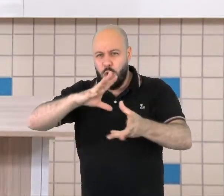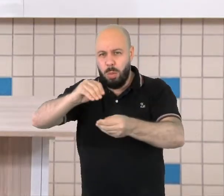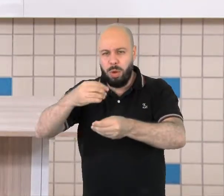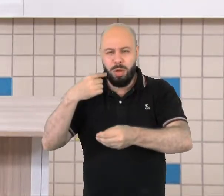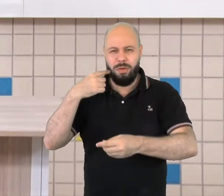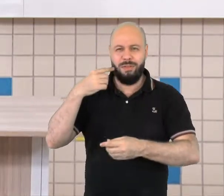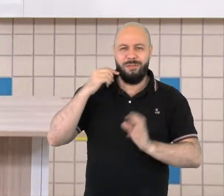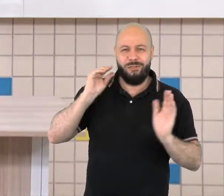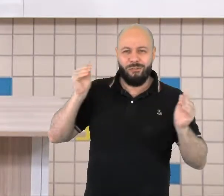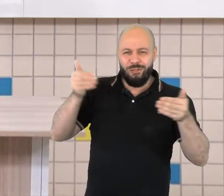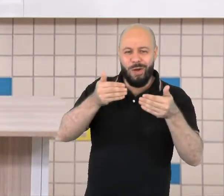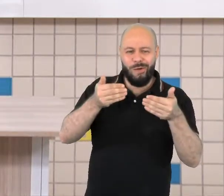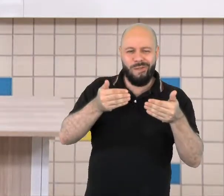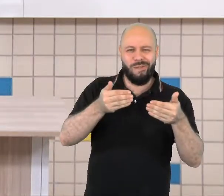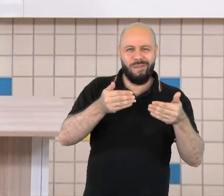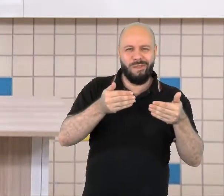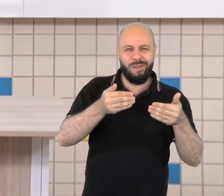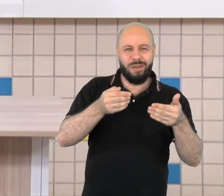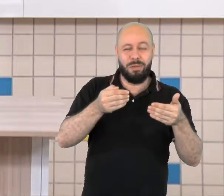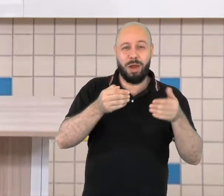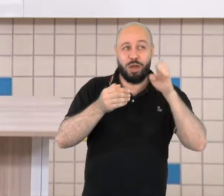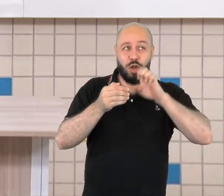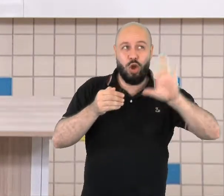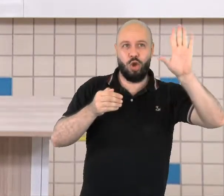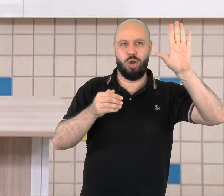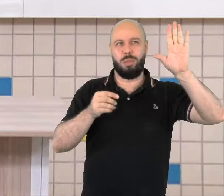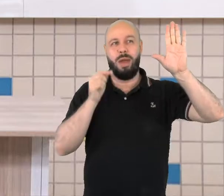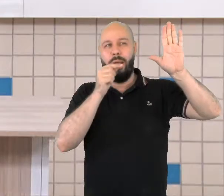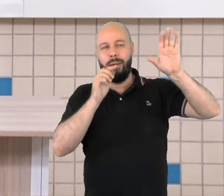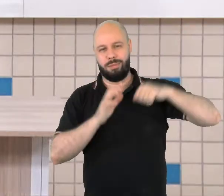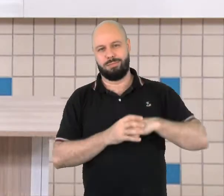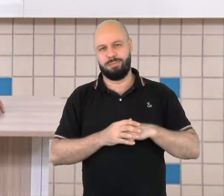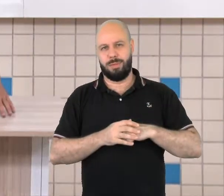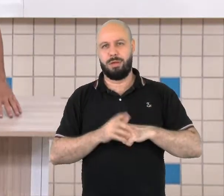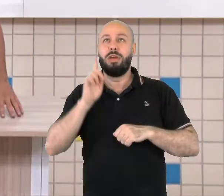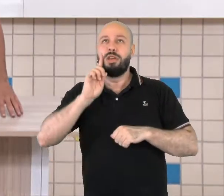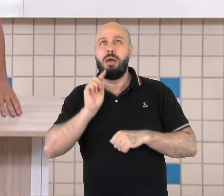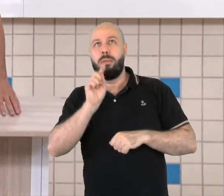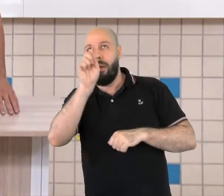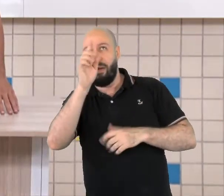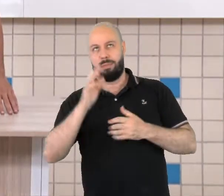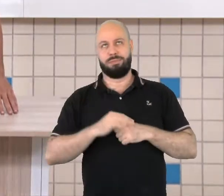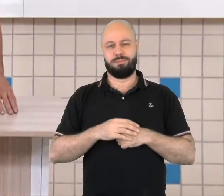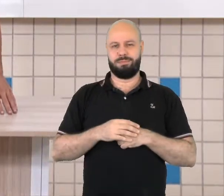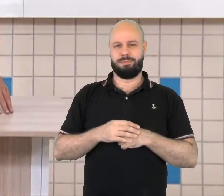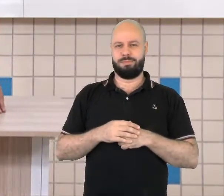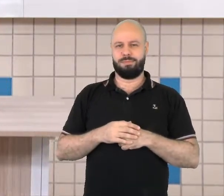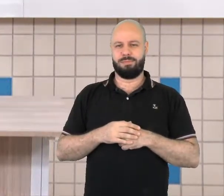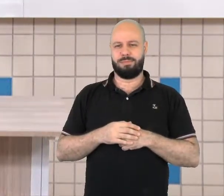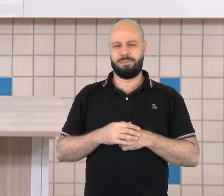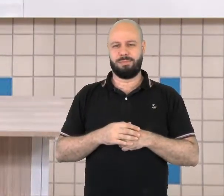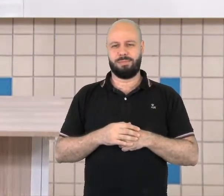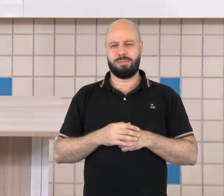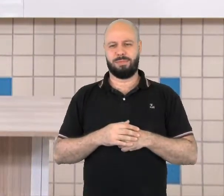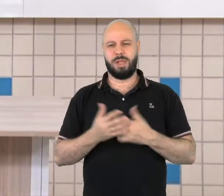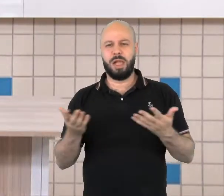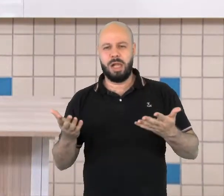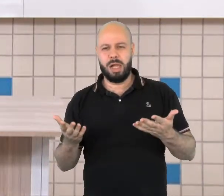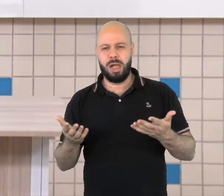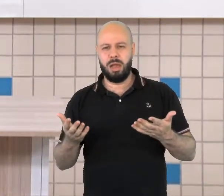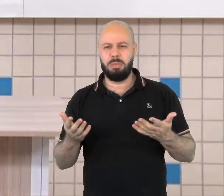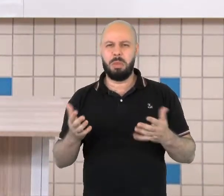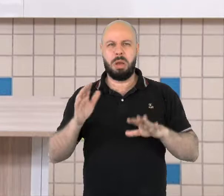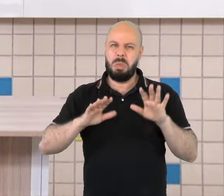mais focado e olhando, na Europa está assim, nos Estados Unidos está assim, passa um